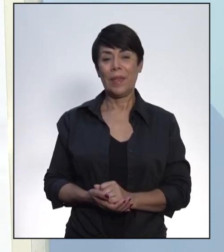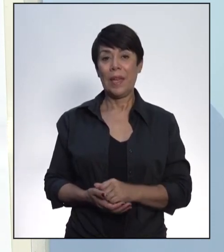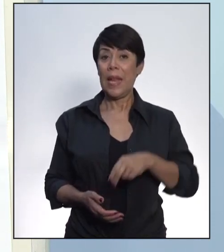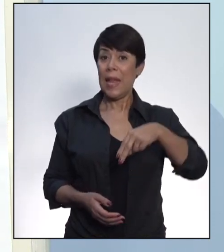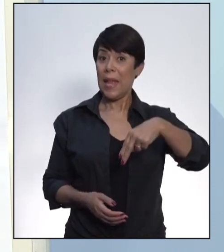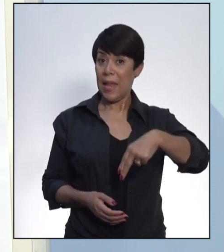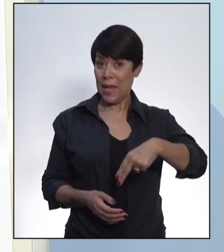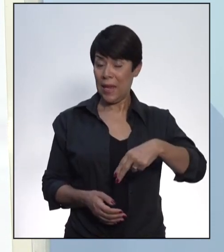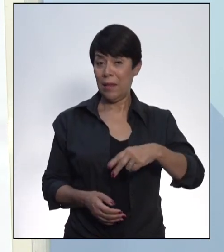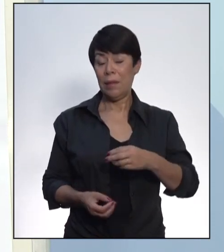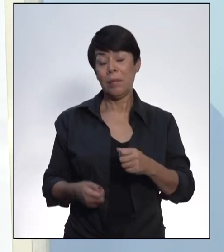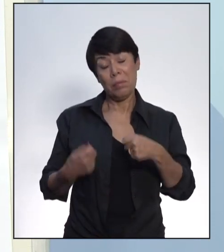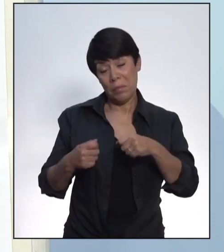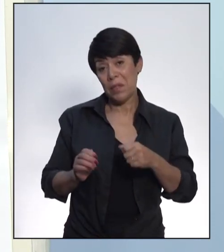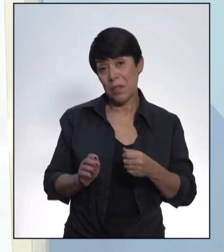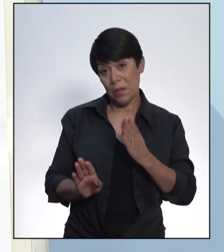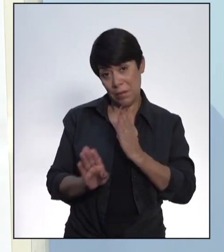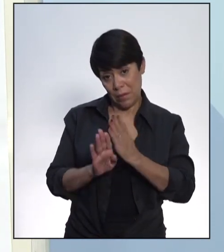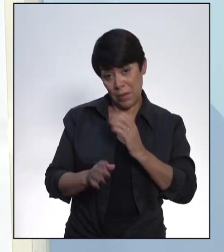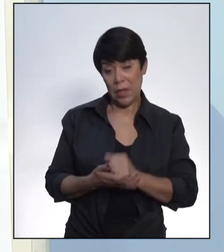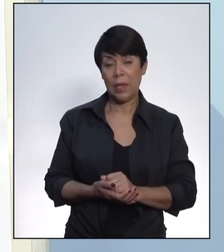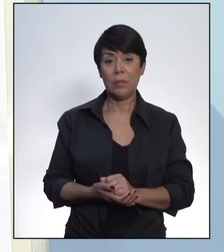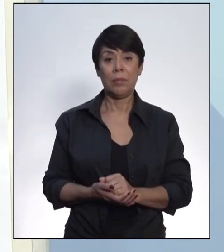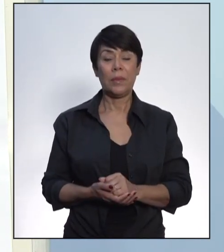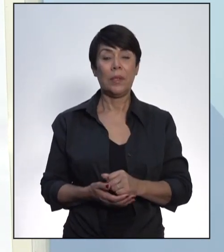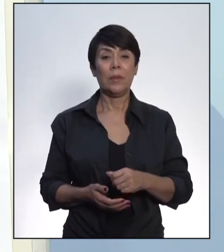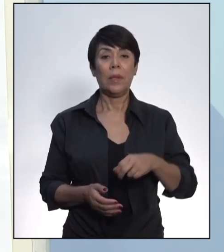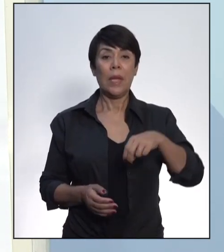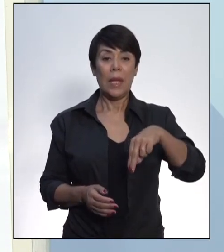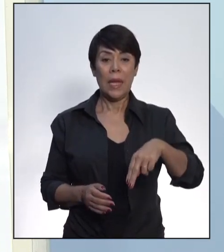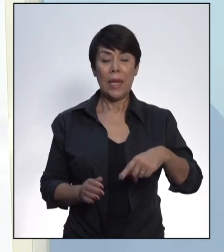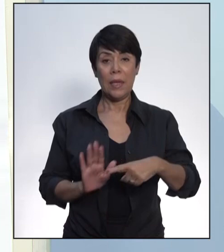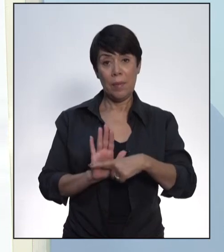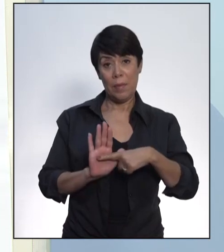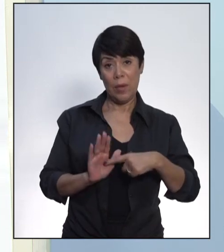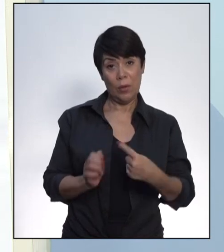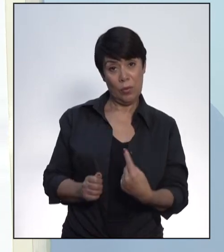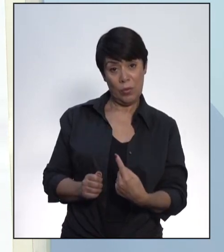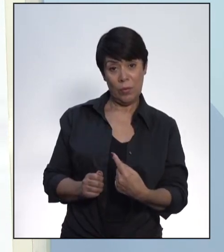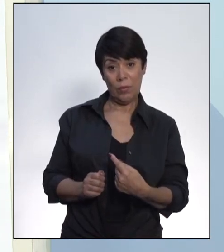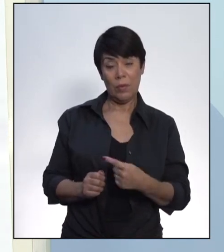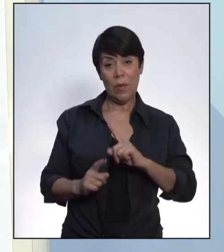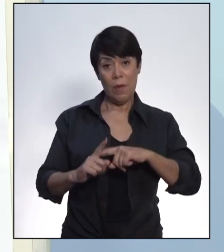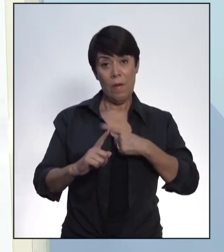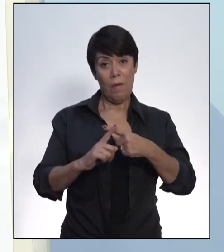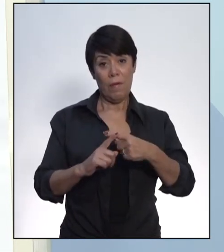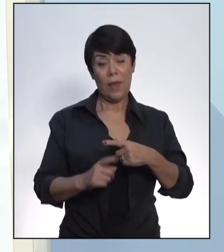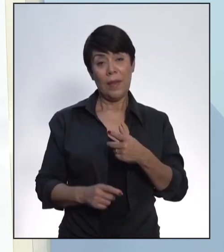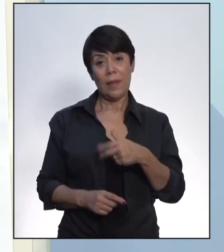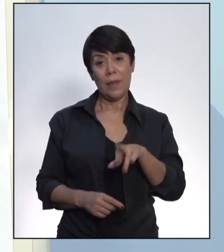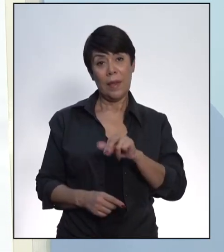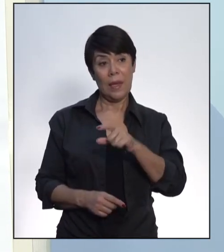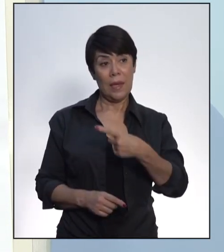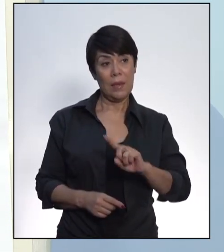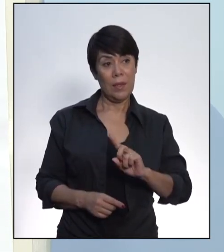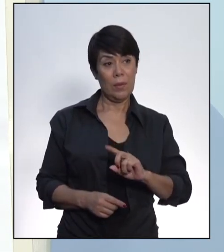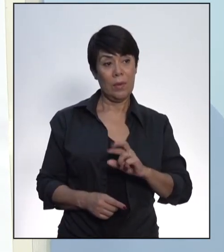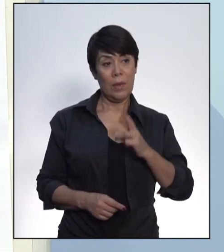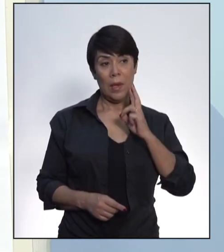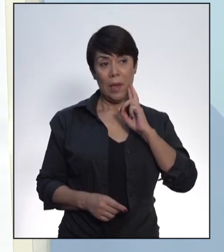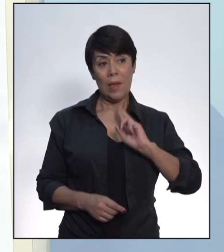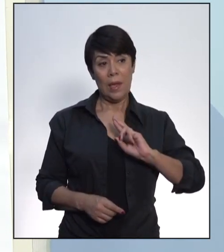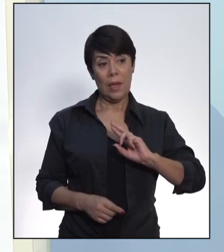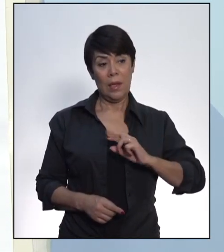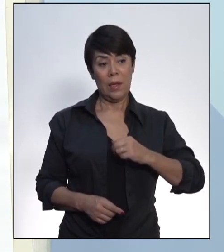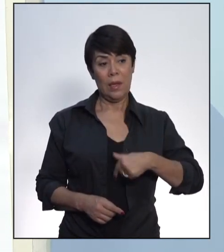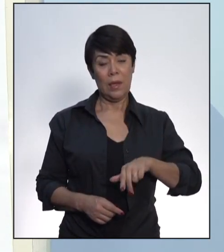que eu quero descobrir, então, é a posição, menos 1, vezes a minha razão. Minha razão aqui, ó, eu encontrei ela